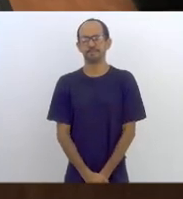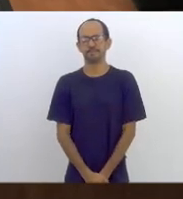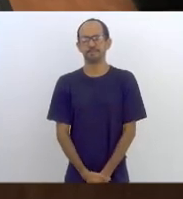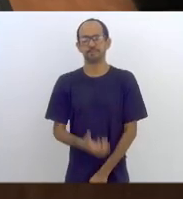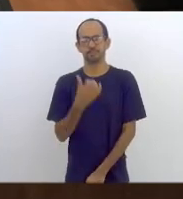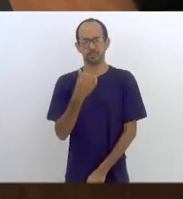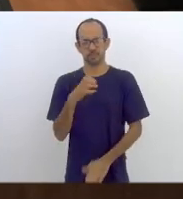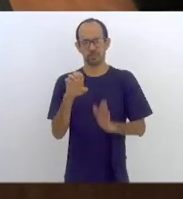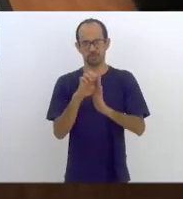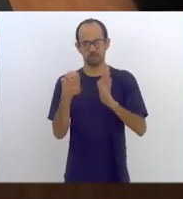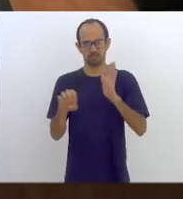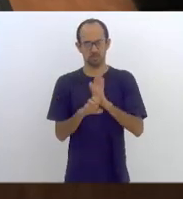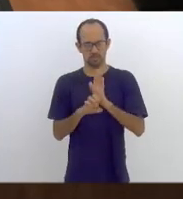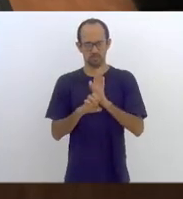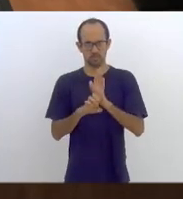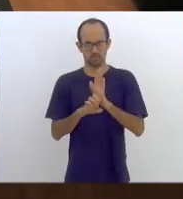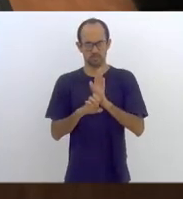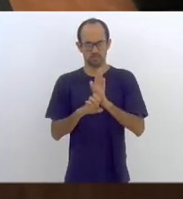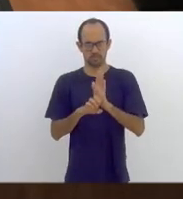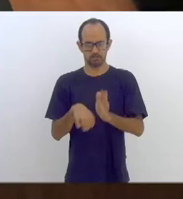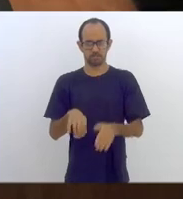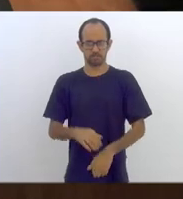seis emendas